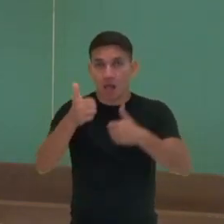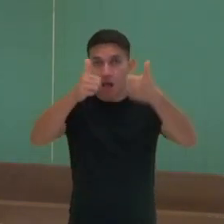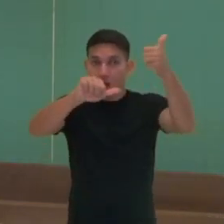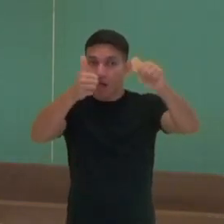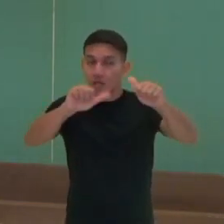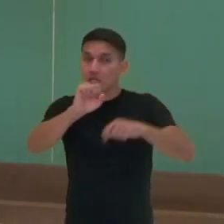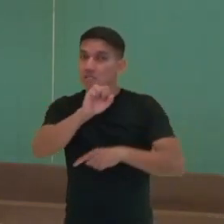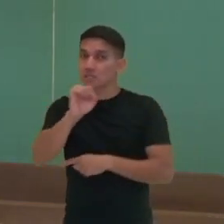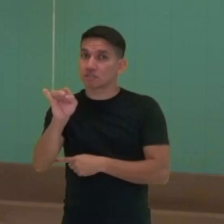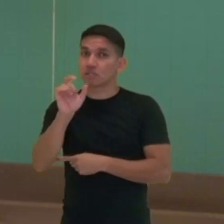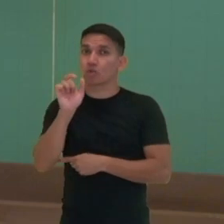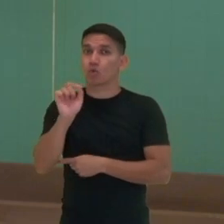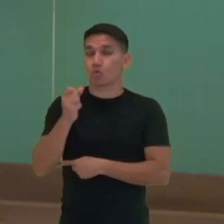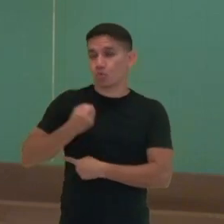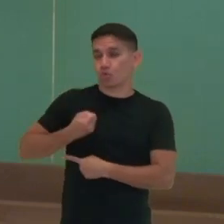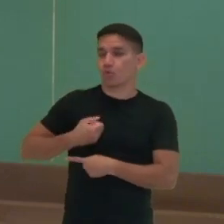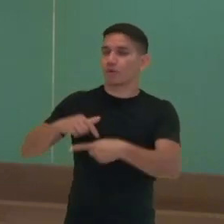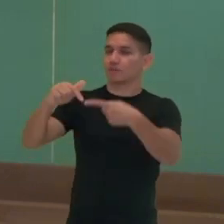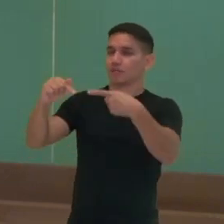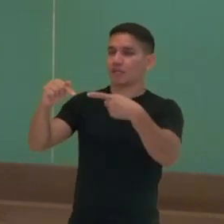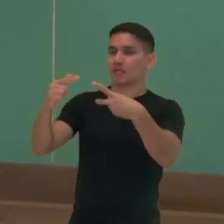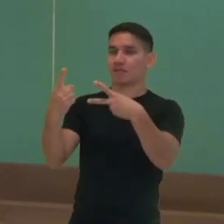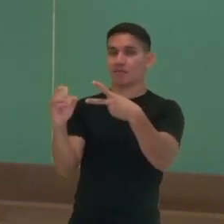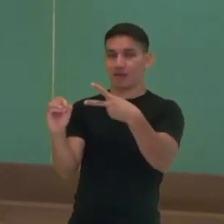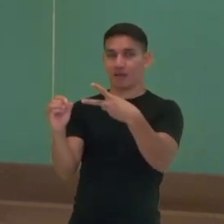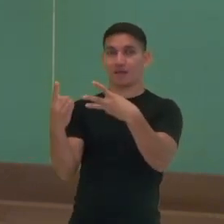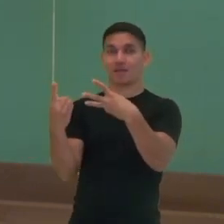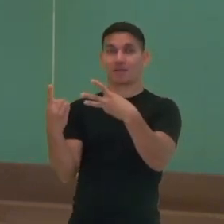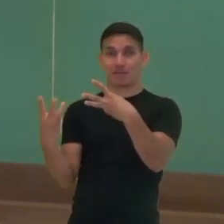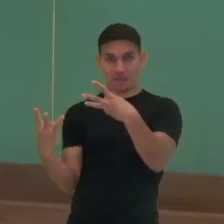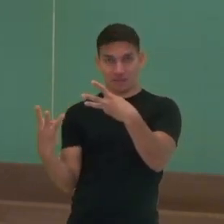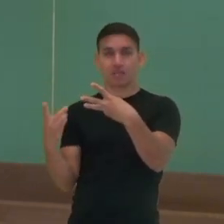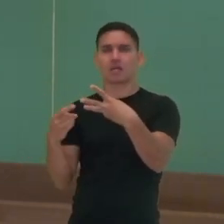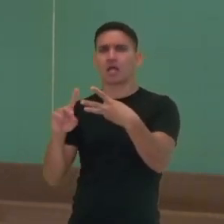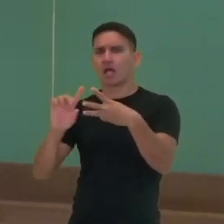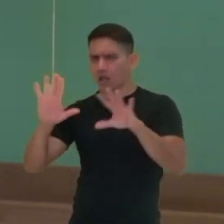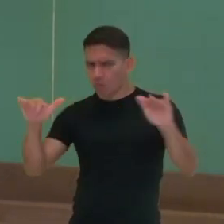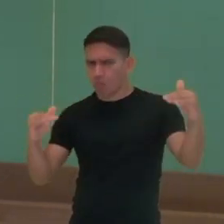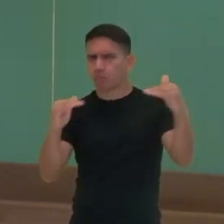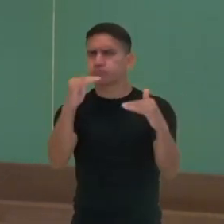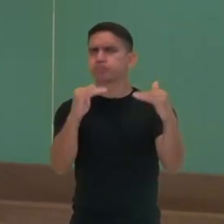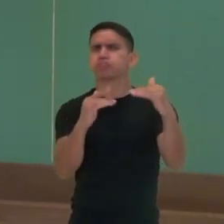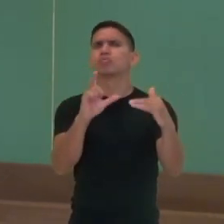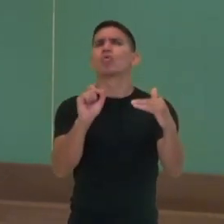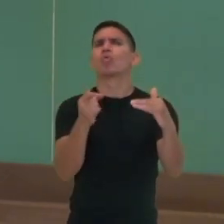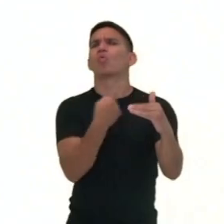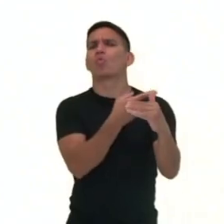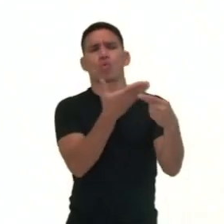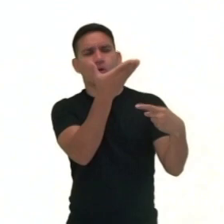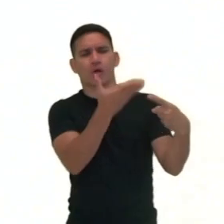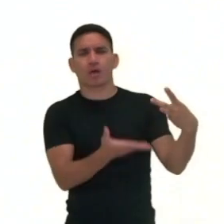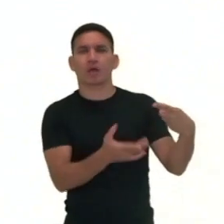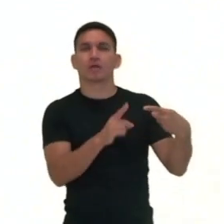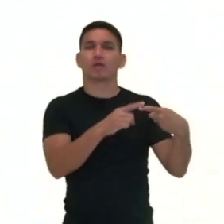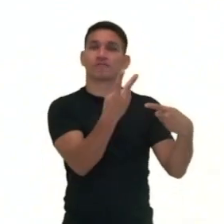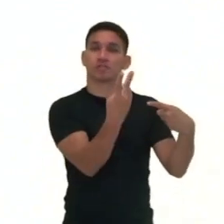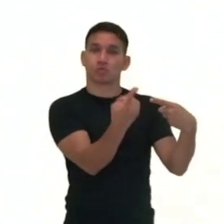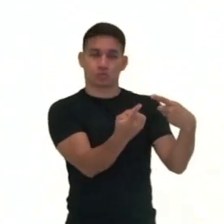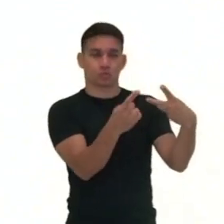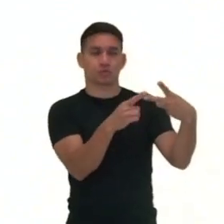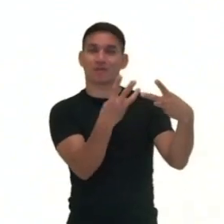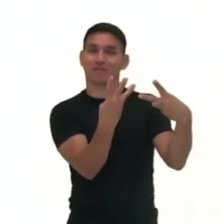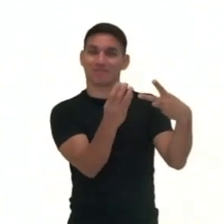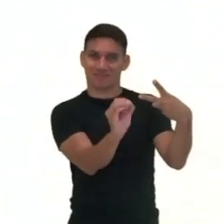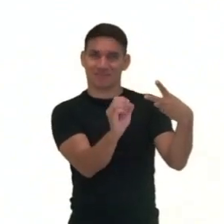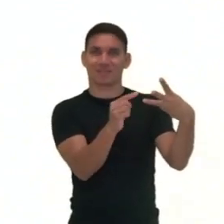os números 7, 10 e 13 são diretamente proporcionais a 21,